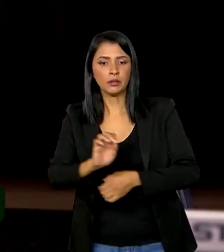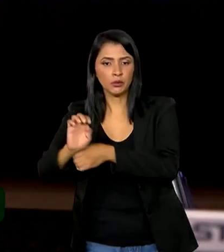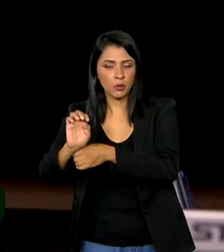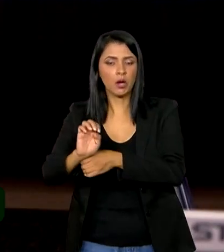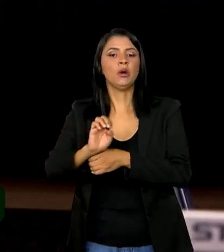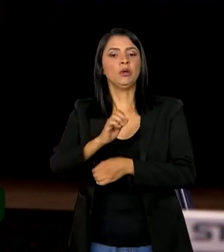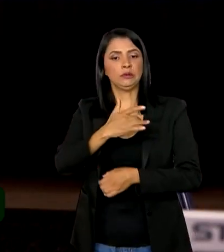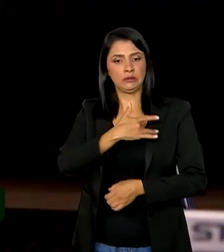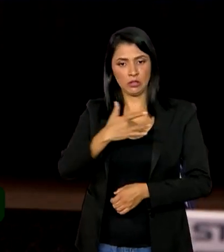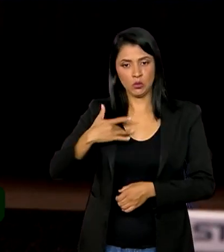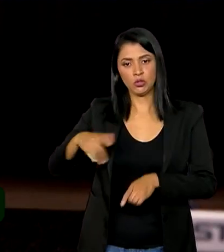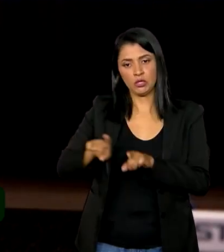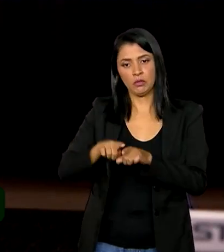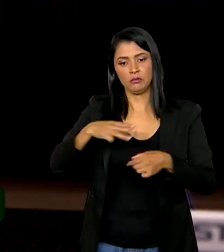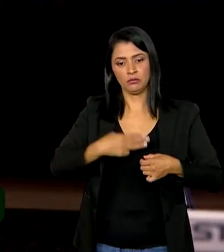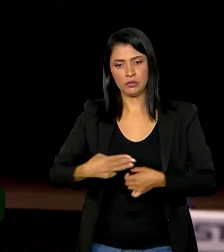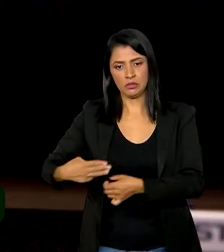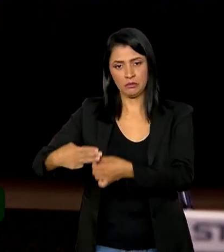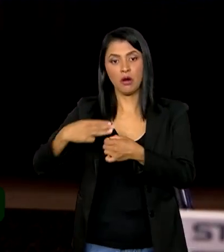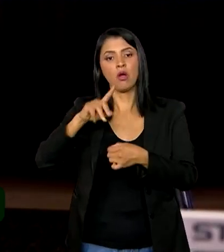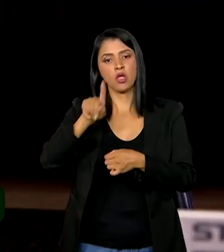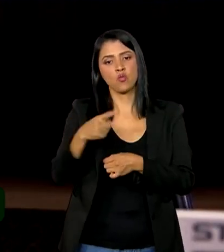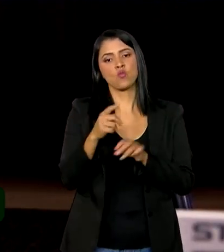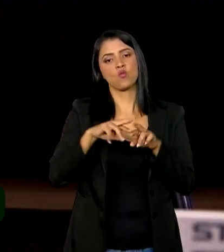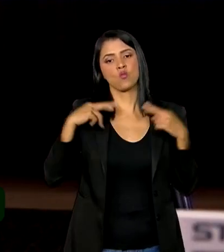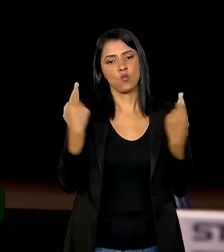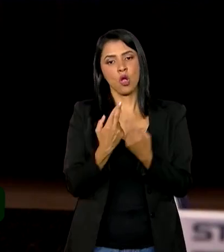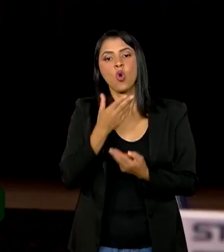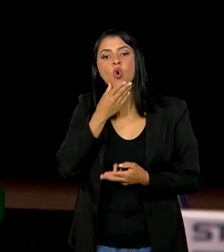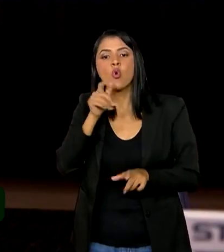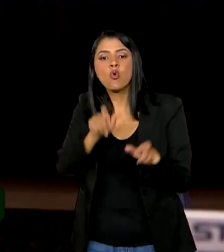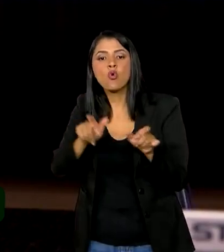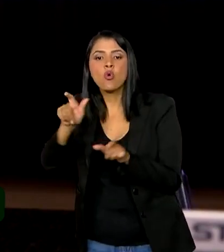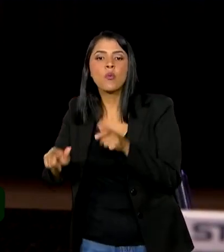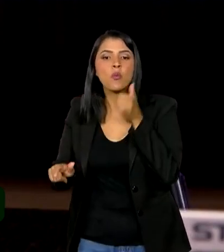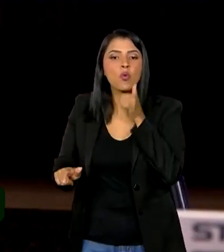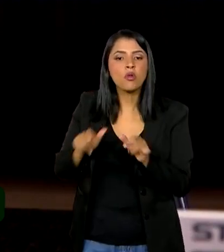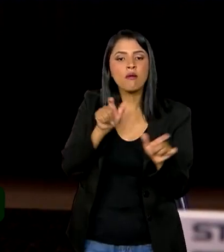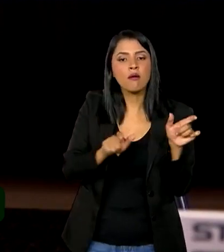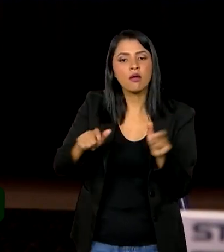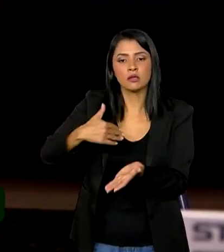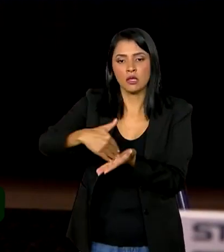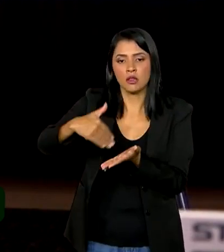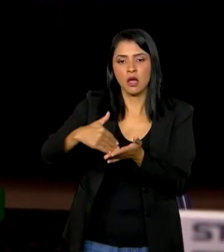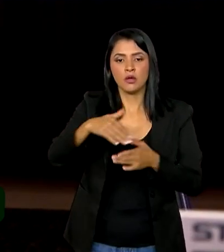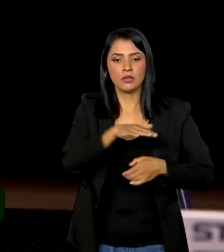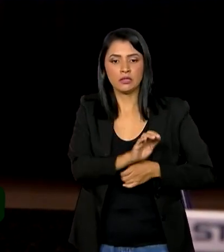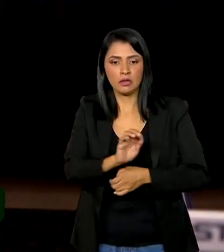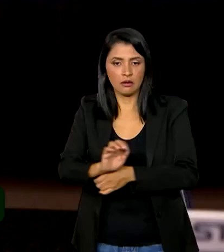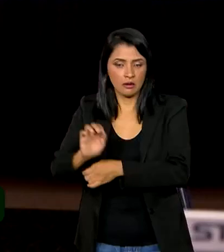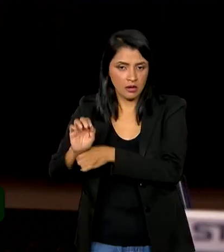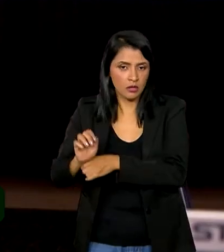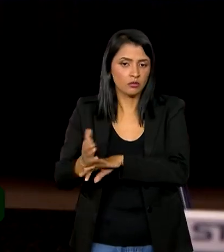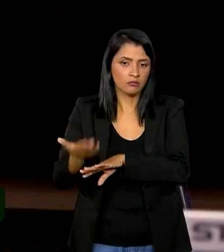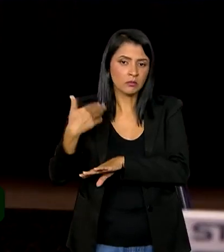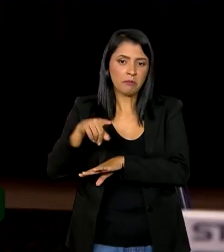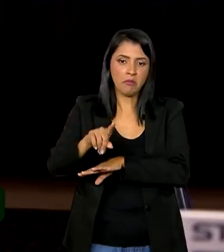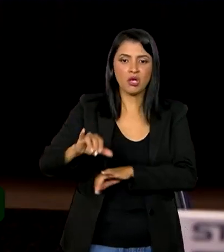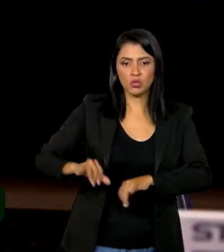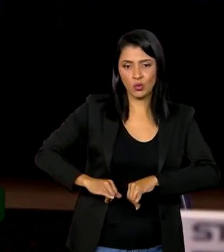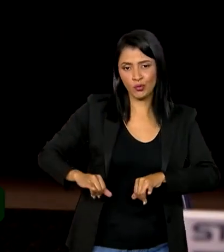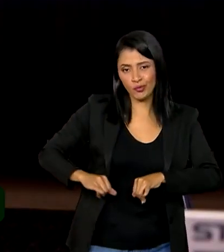Além da questão da queimada, da fumaça, há uma questão muito importante, especialmente, eu